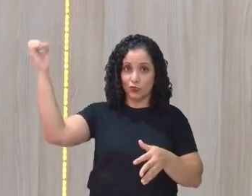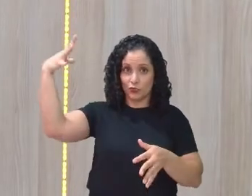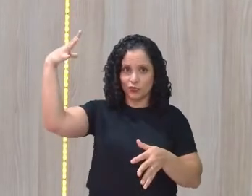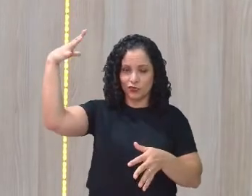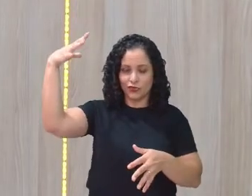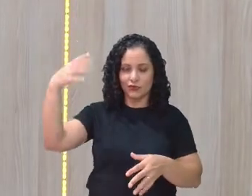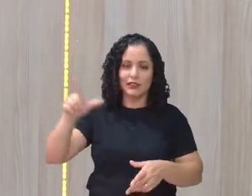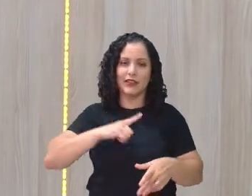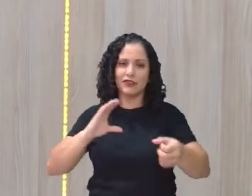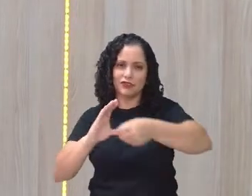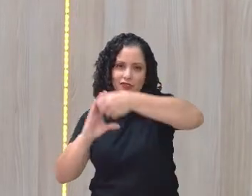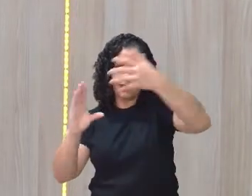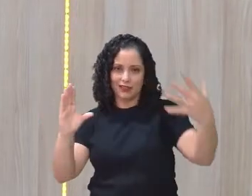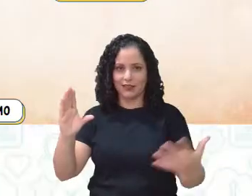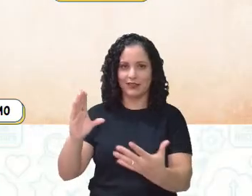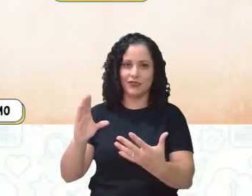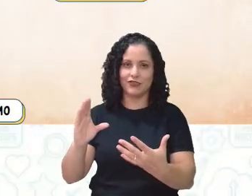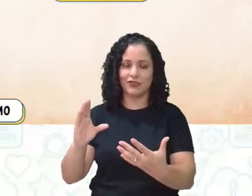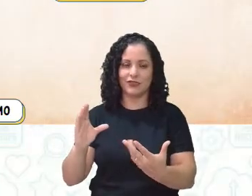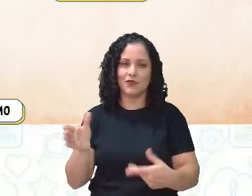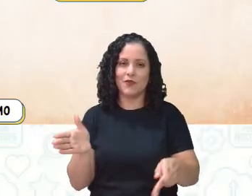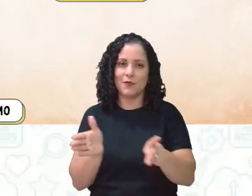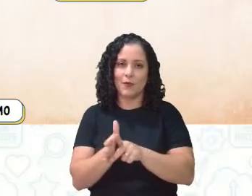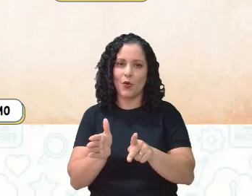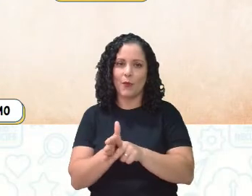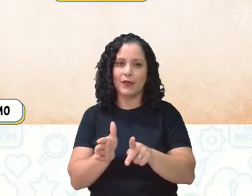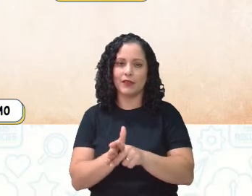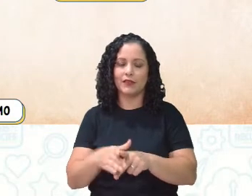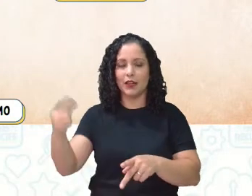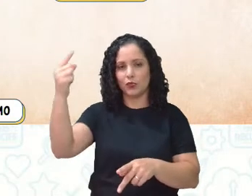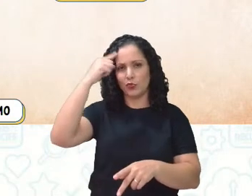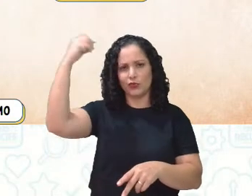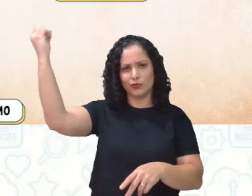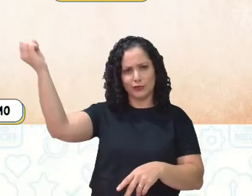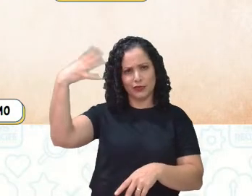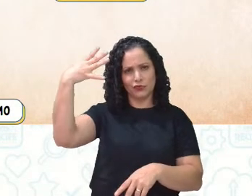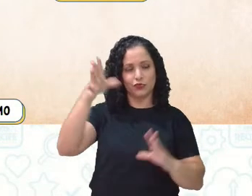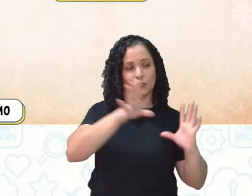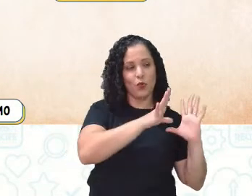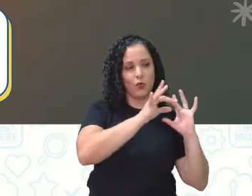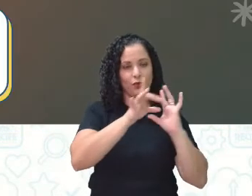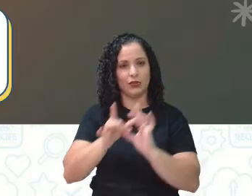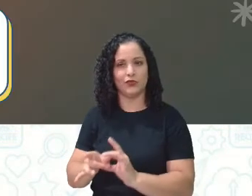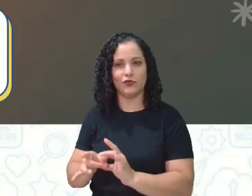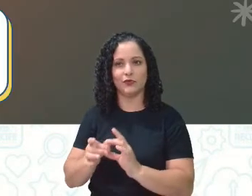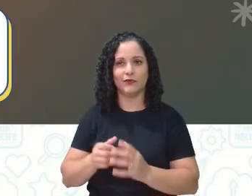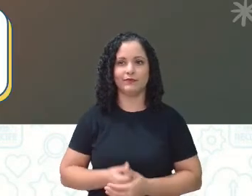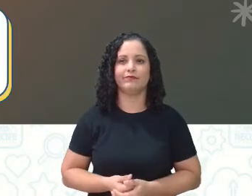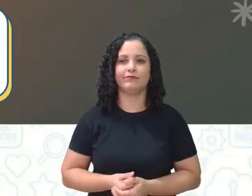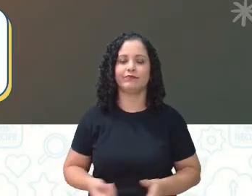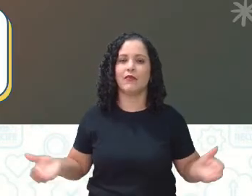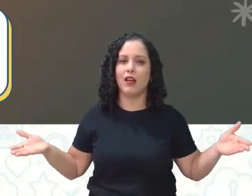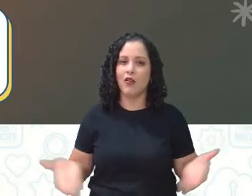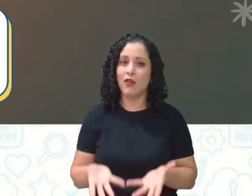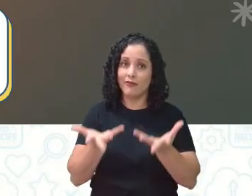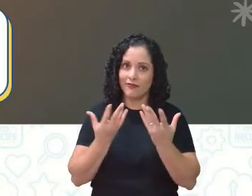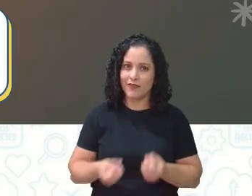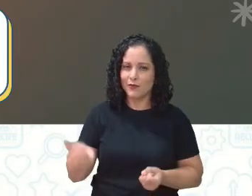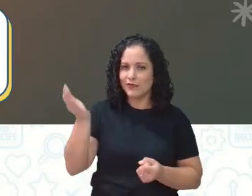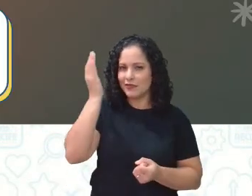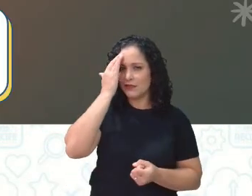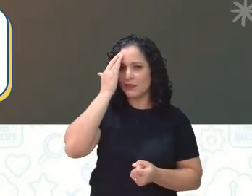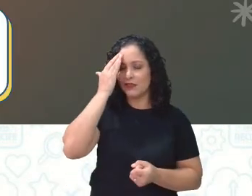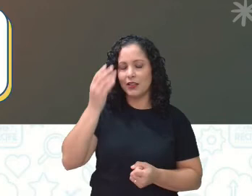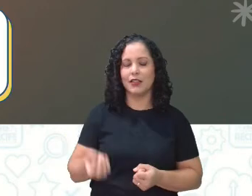elementos do qual o iluminismo se baseou, se contextualizou. Vamos entender aqui, ó, as luzes